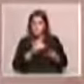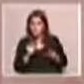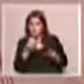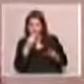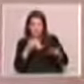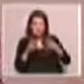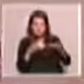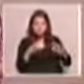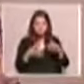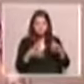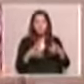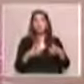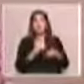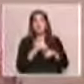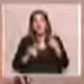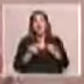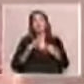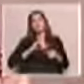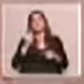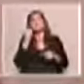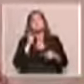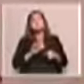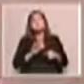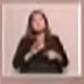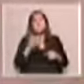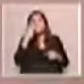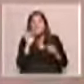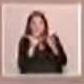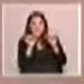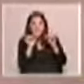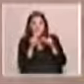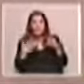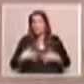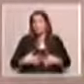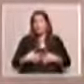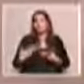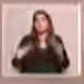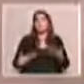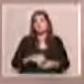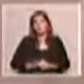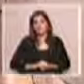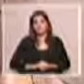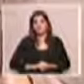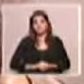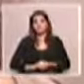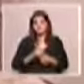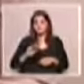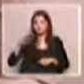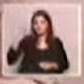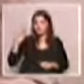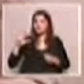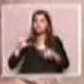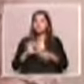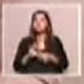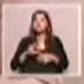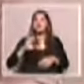Quando, à partida, todos nós sabemos que há queijos que têm fungos. Portanto, há sempre esta dúvida, não é? Em primeiro lugar, relativamente